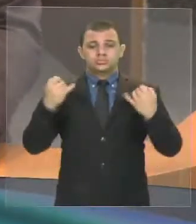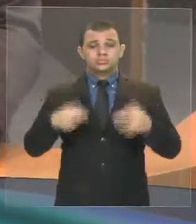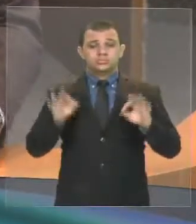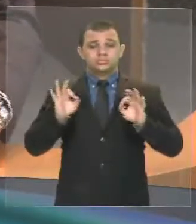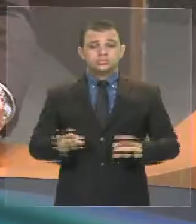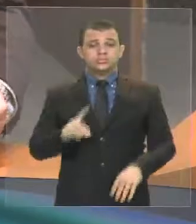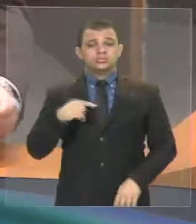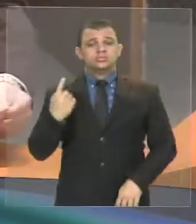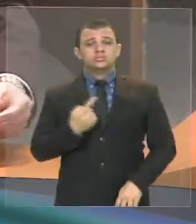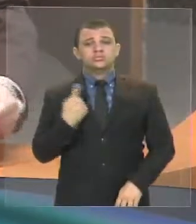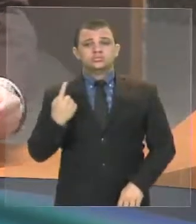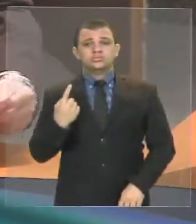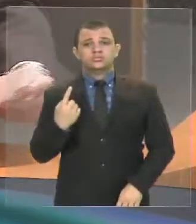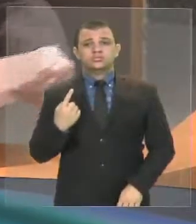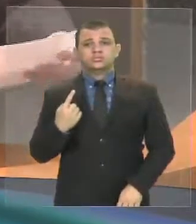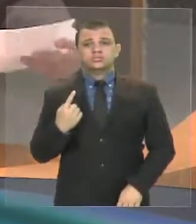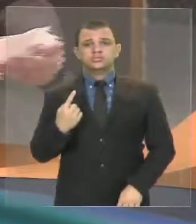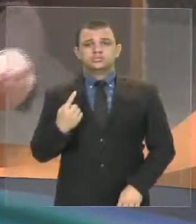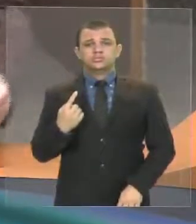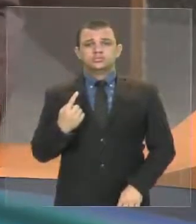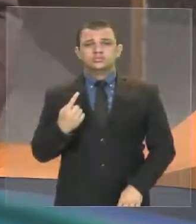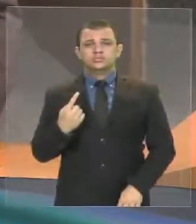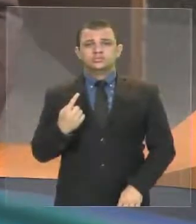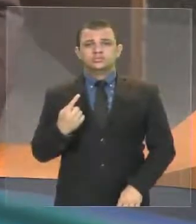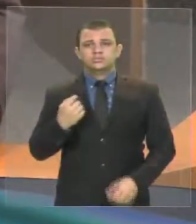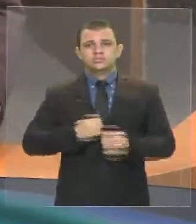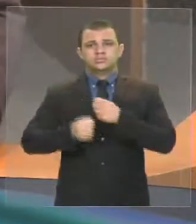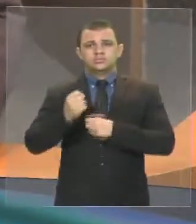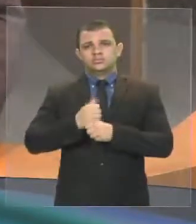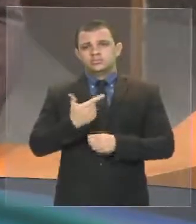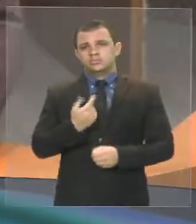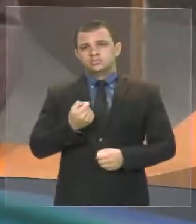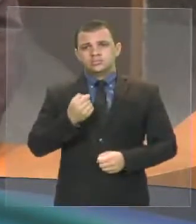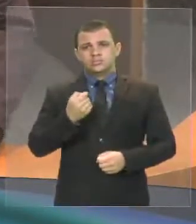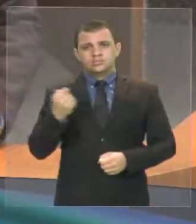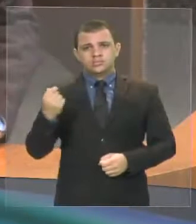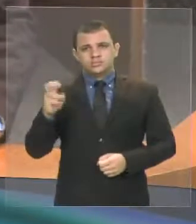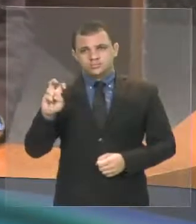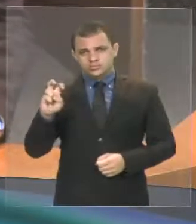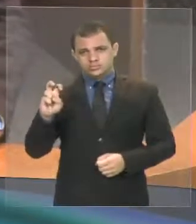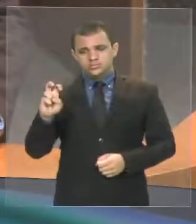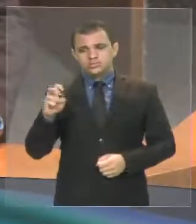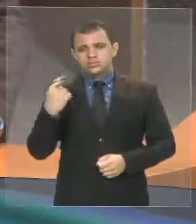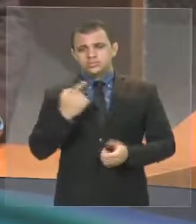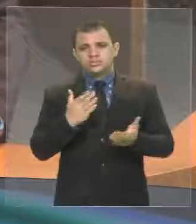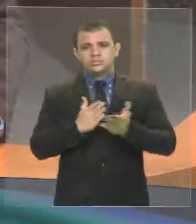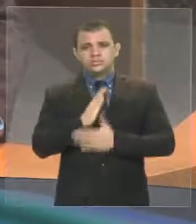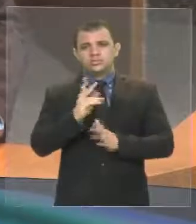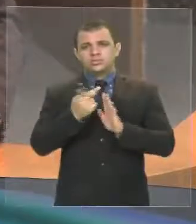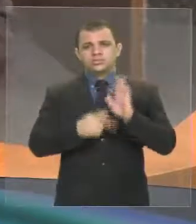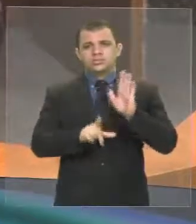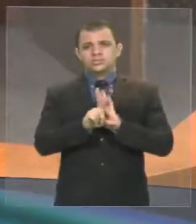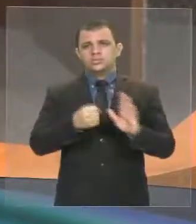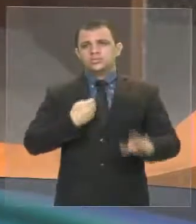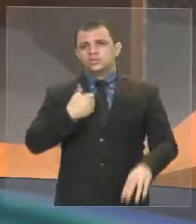Nós que em 2015 aprovamos o projeto de lei número